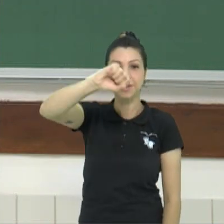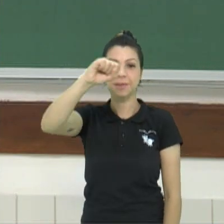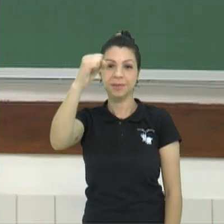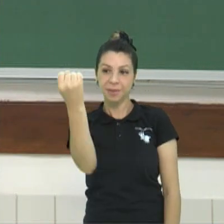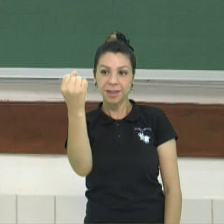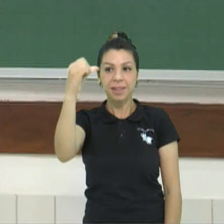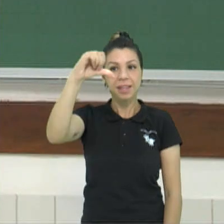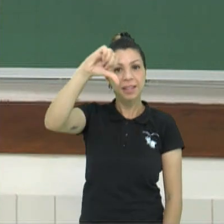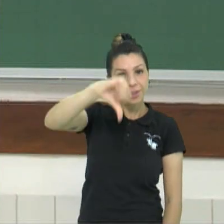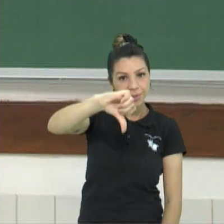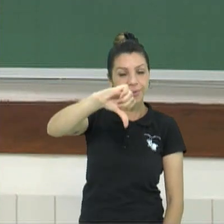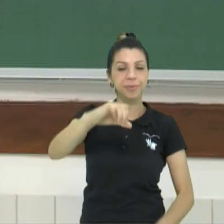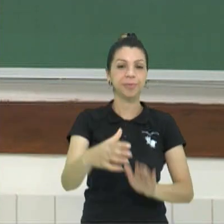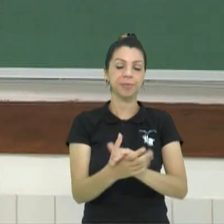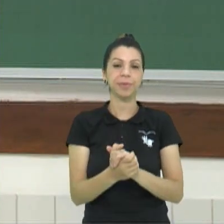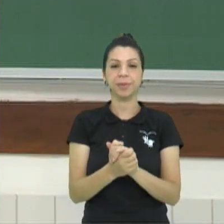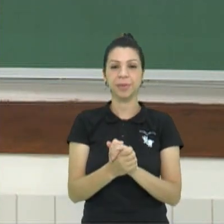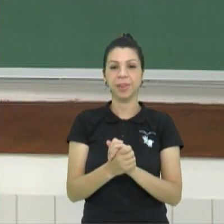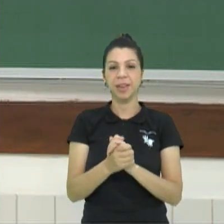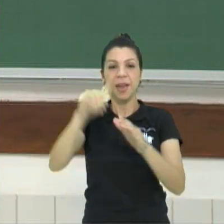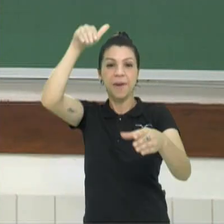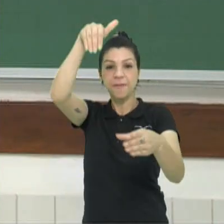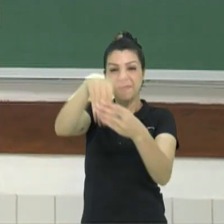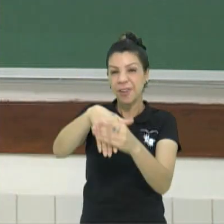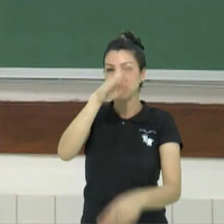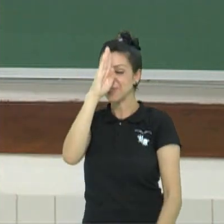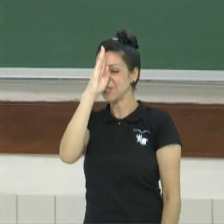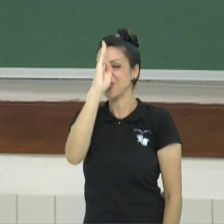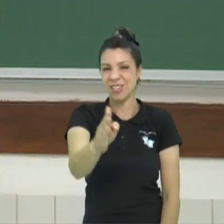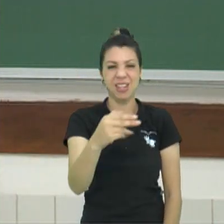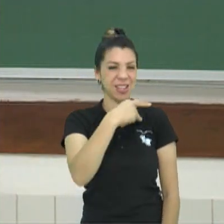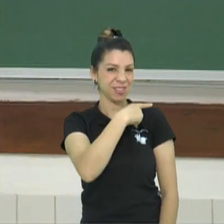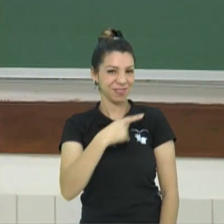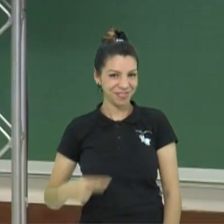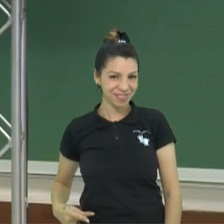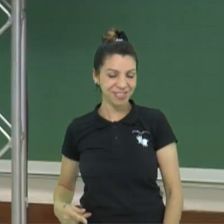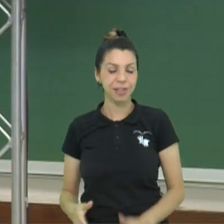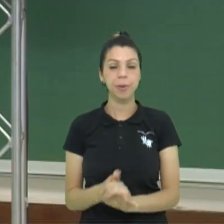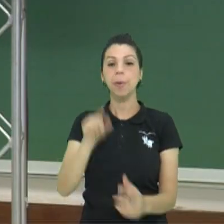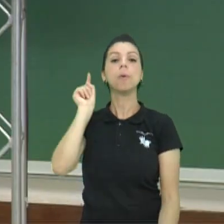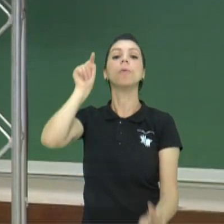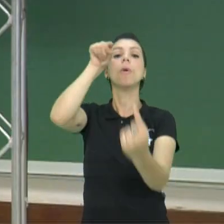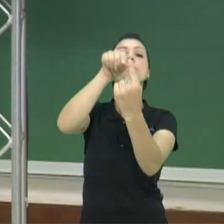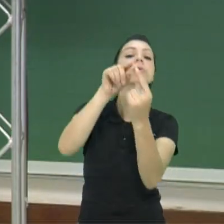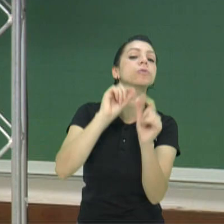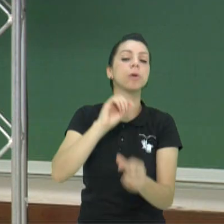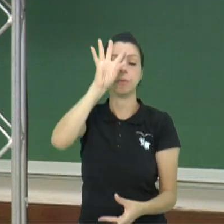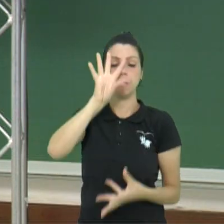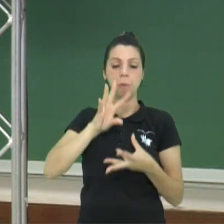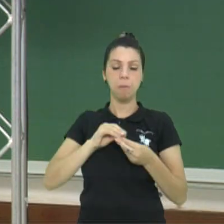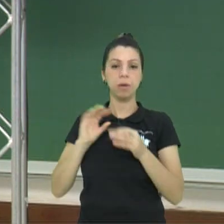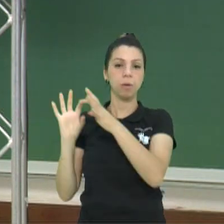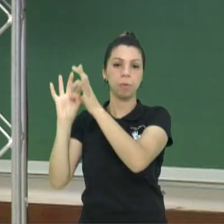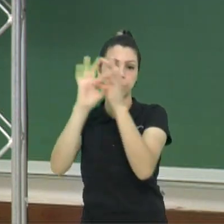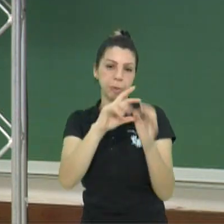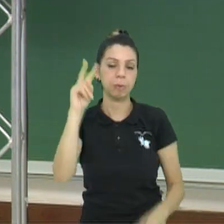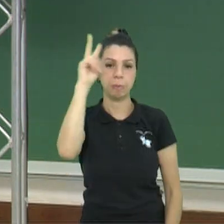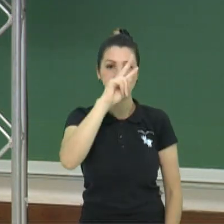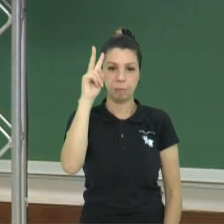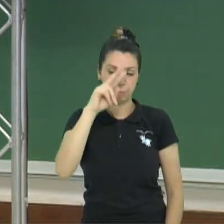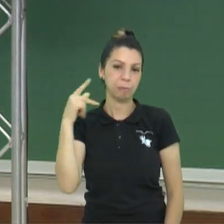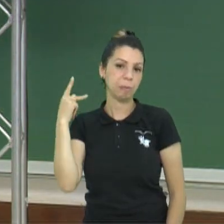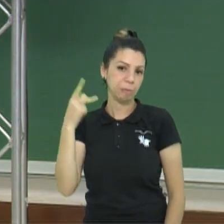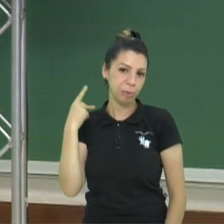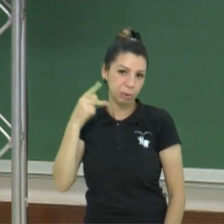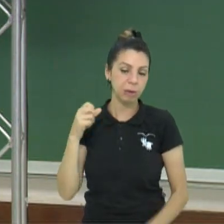1989. A eleição direta para presidente. Objetivos: vamos compreender o contexto político, o